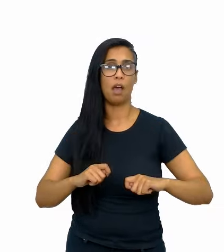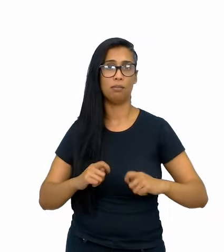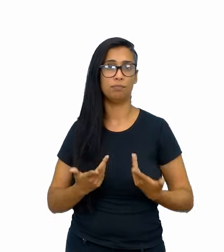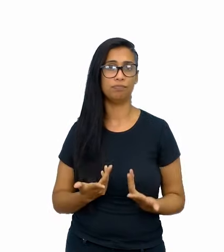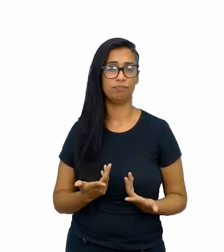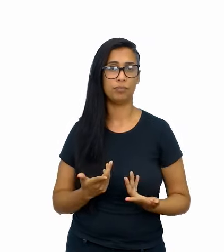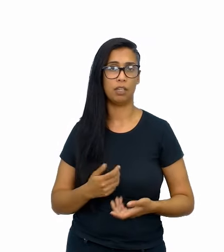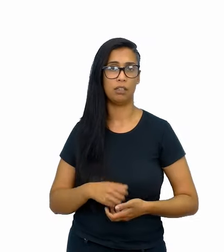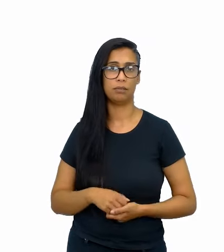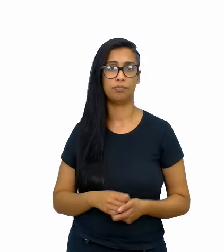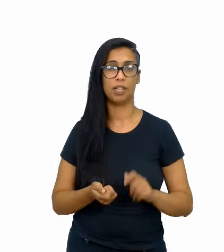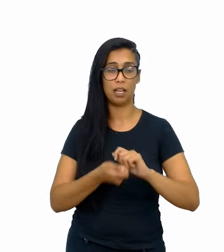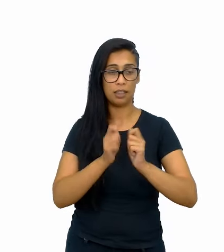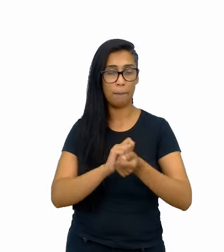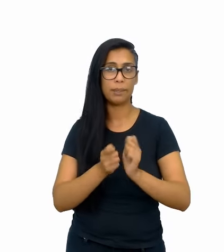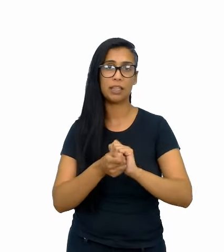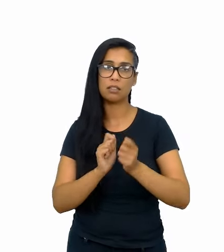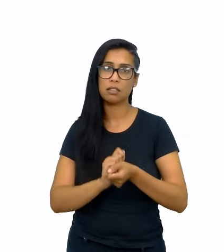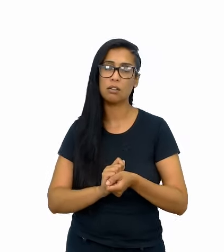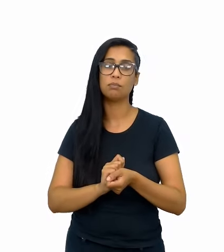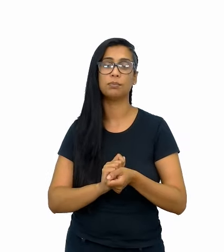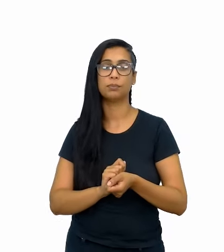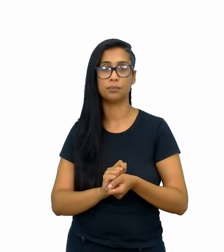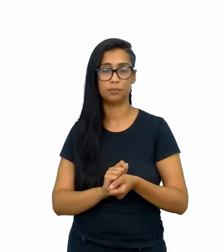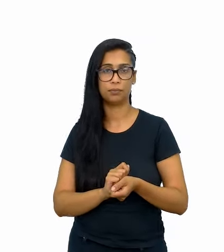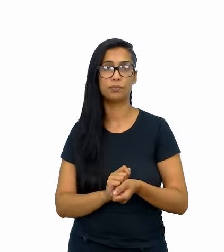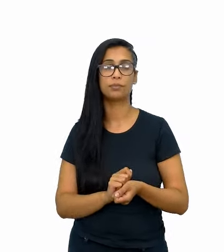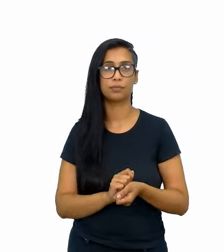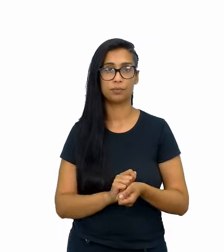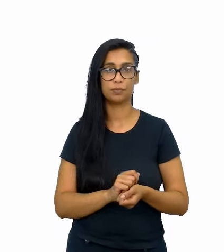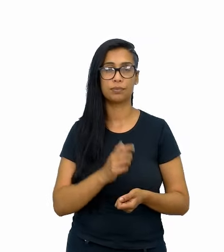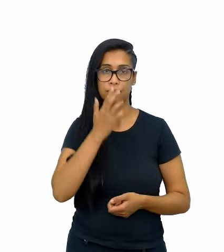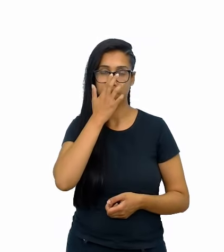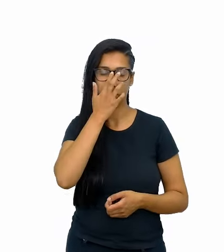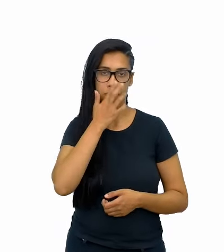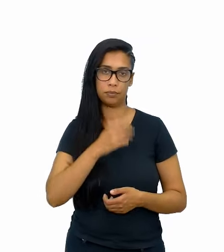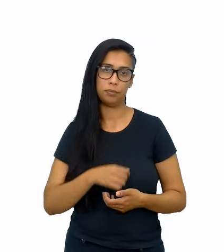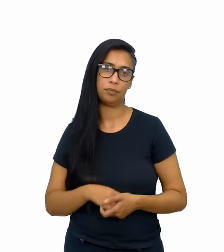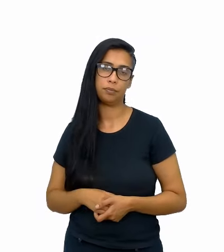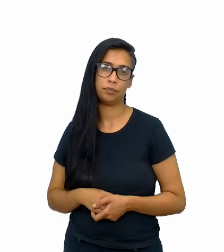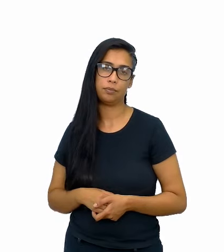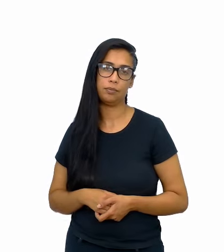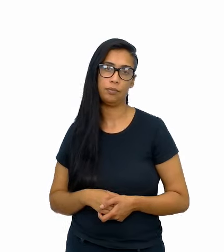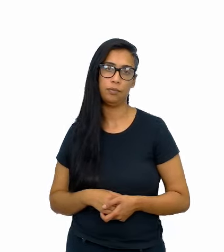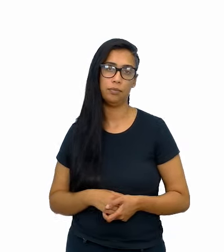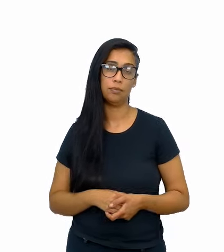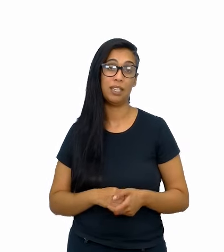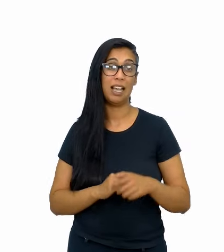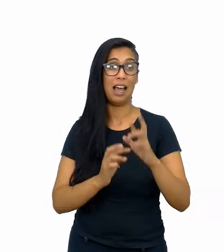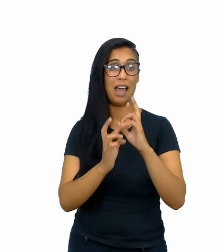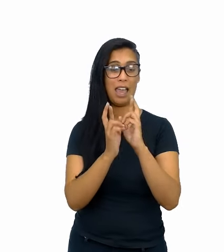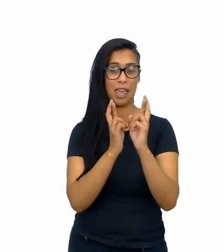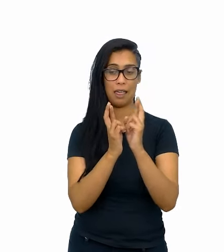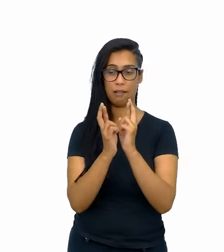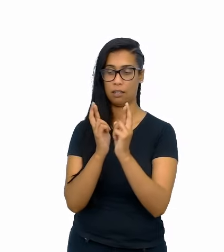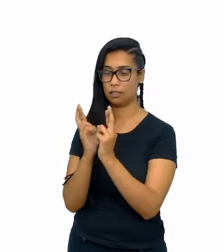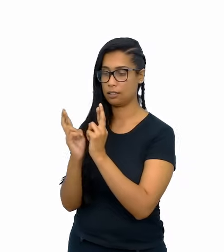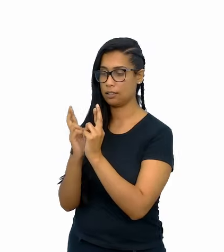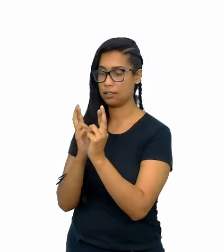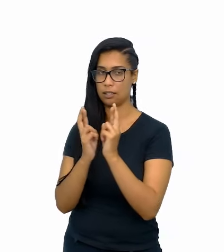a adequação desse registro. Então, à medida que essas relações são compreendidas, nós temos mais instrumentos